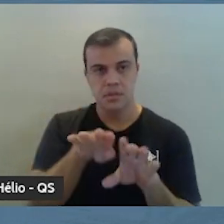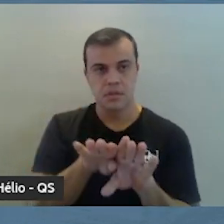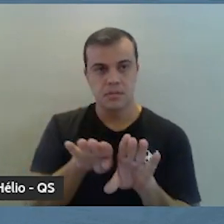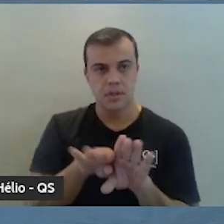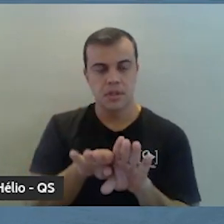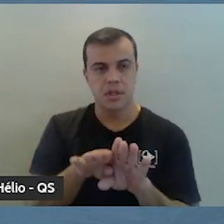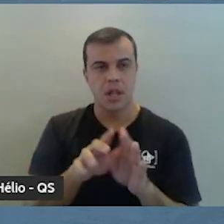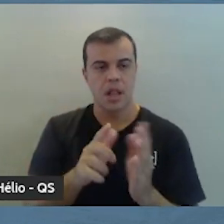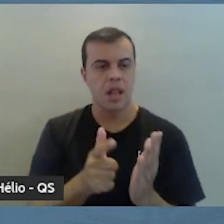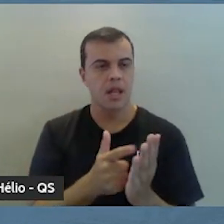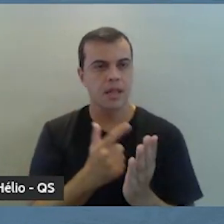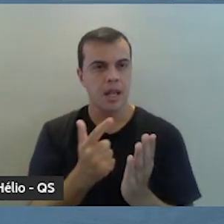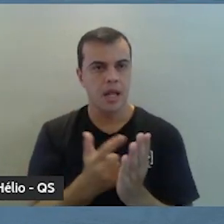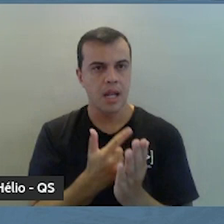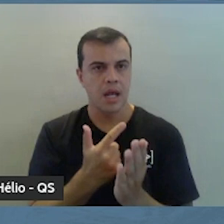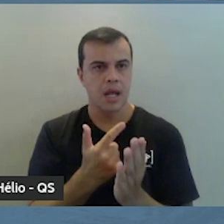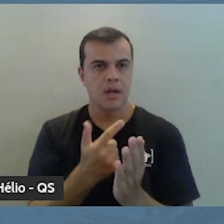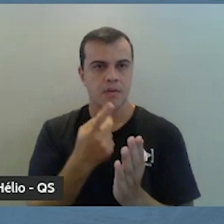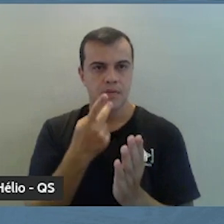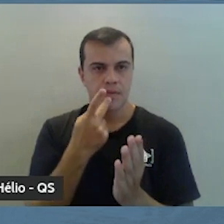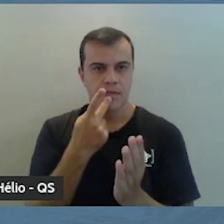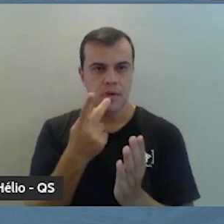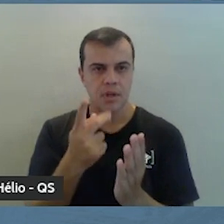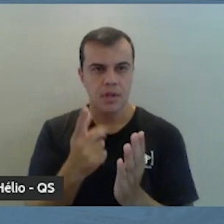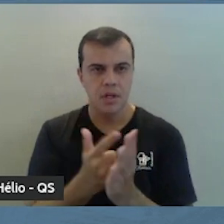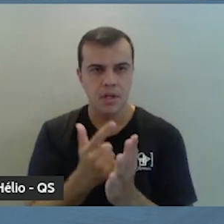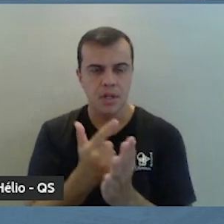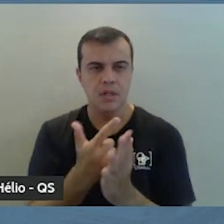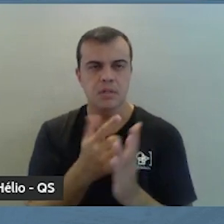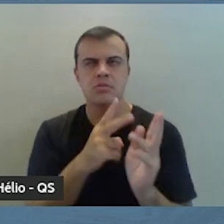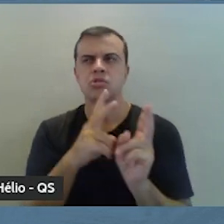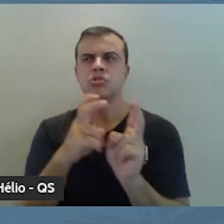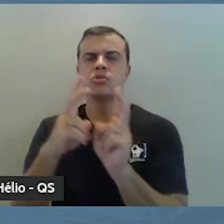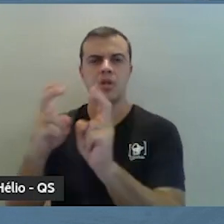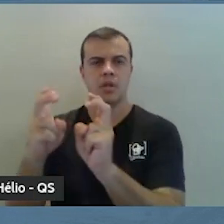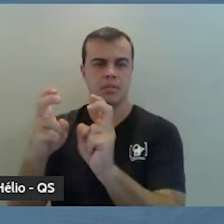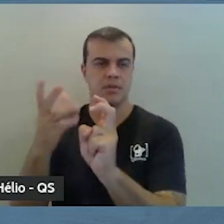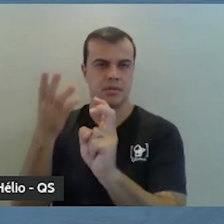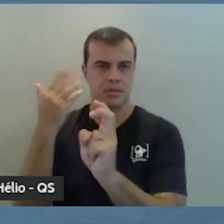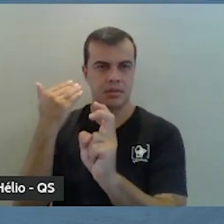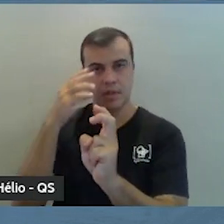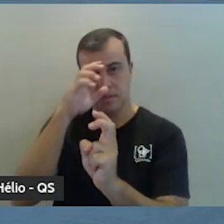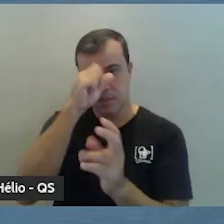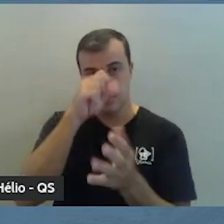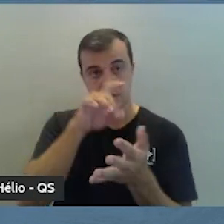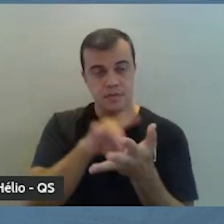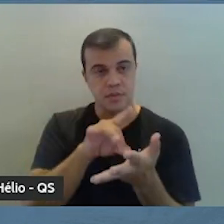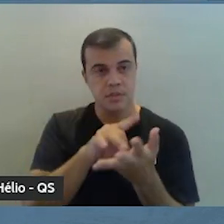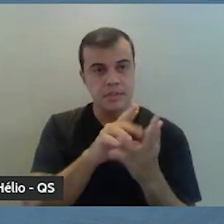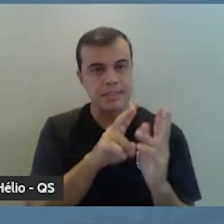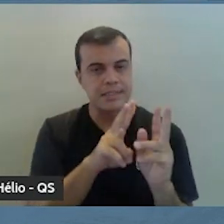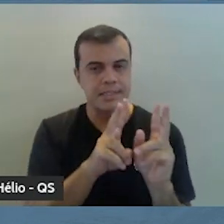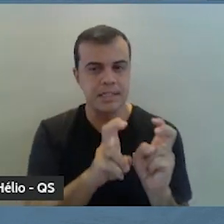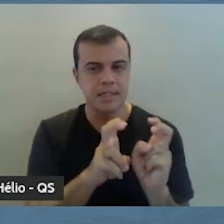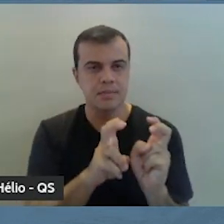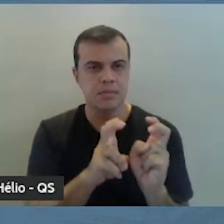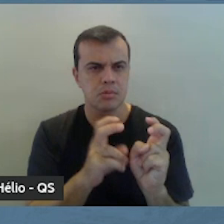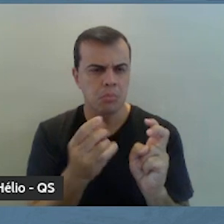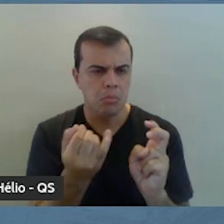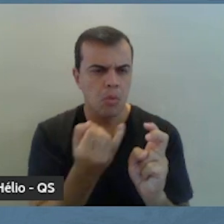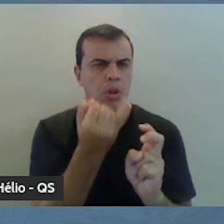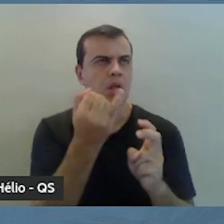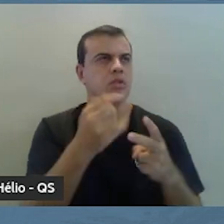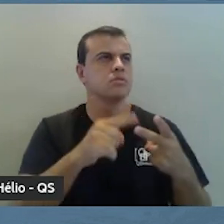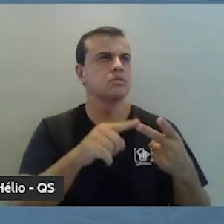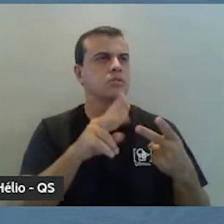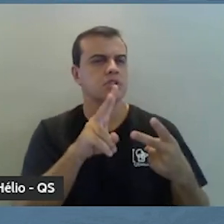na literatura, né, a grandiloquência dos temas. É um pouco isso, realmente. São temas grandiosos,